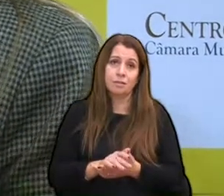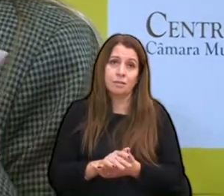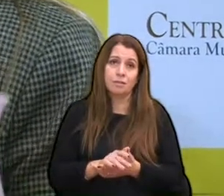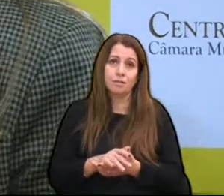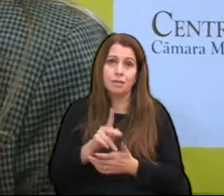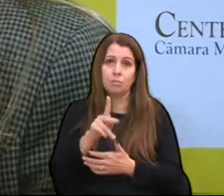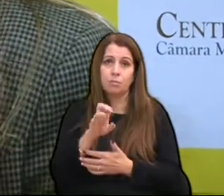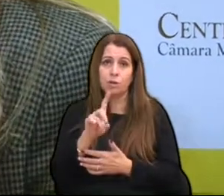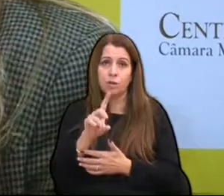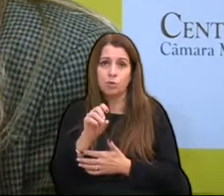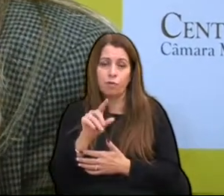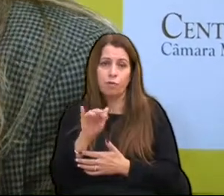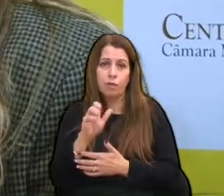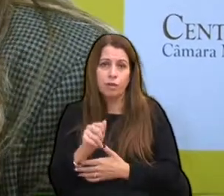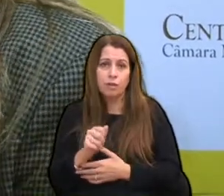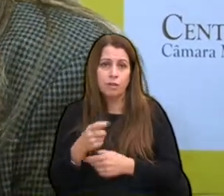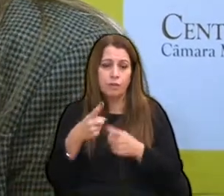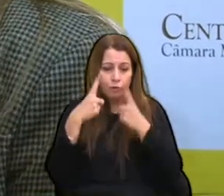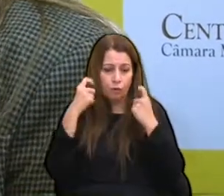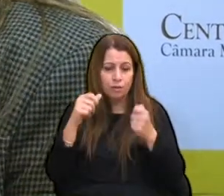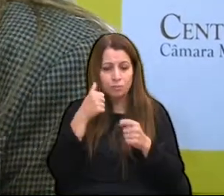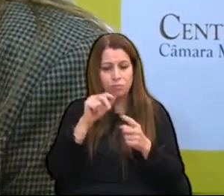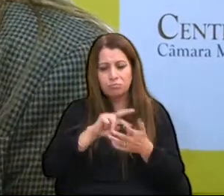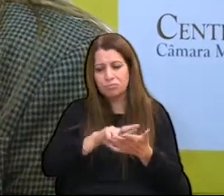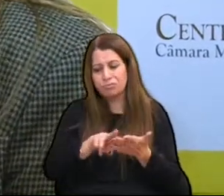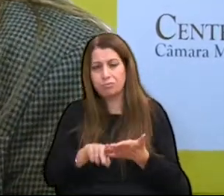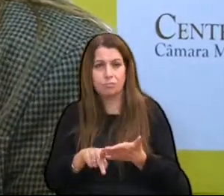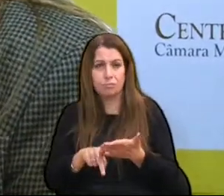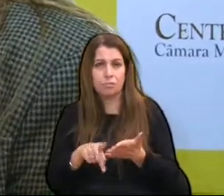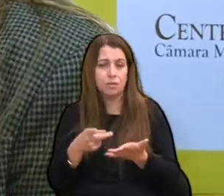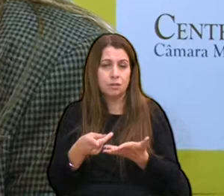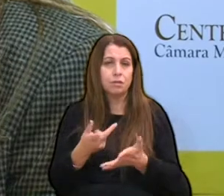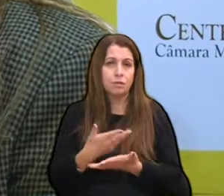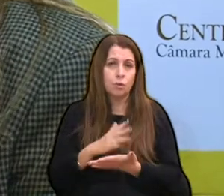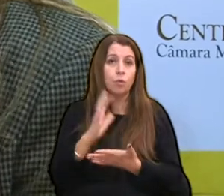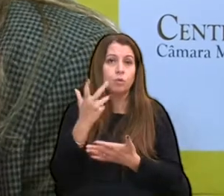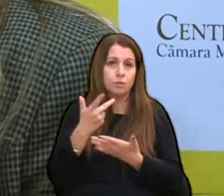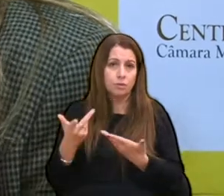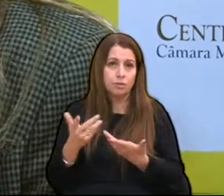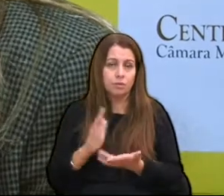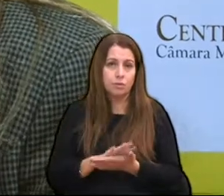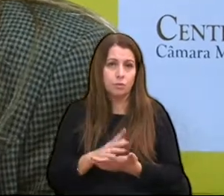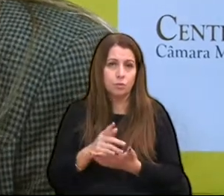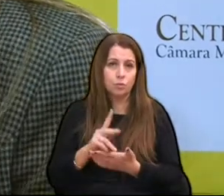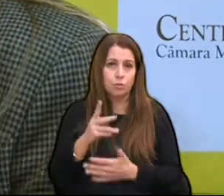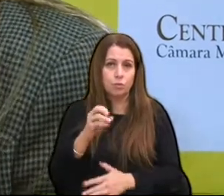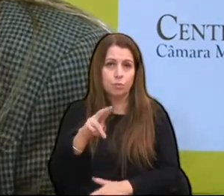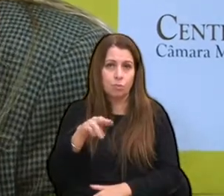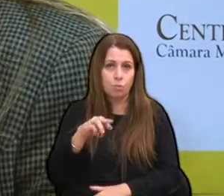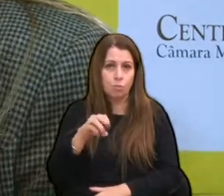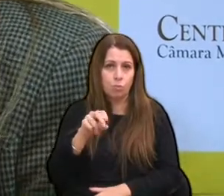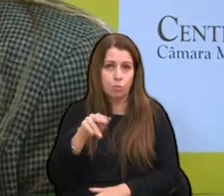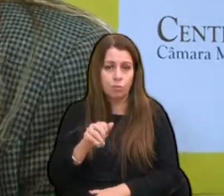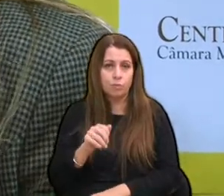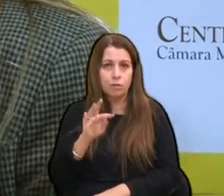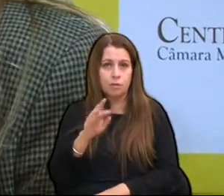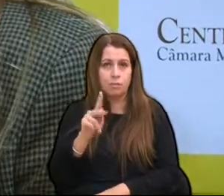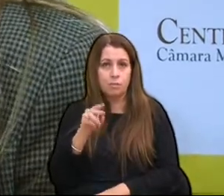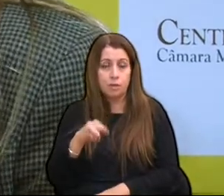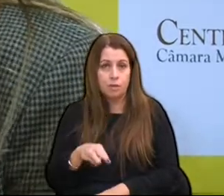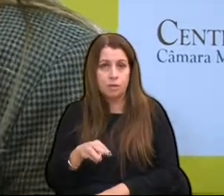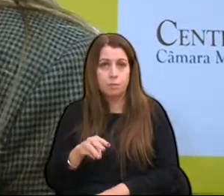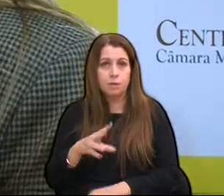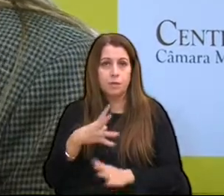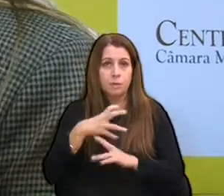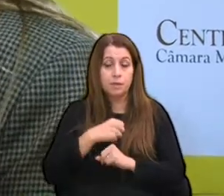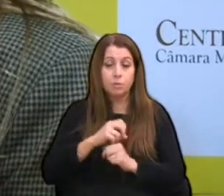pedofilia, com a violência da mulher, são tantos e que acabam, né, além dos hormonais causados por TPM, por